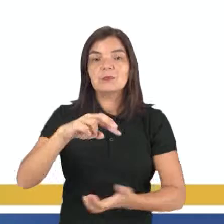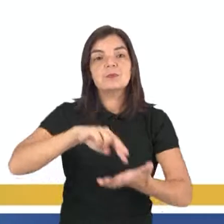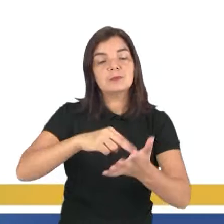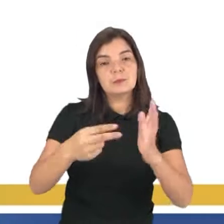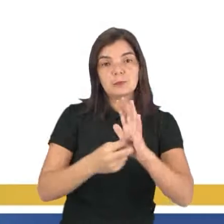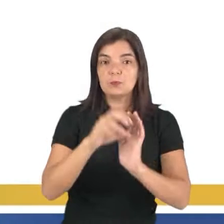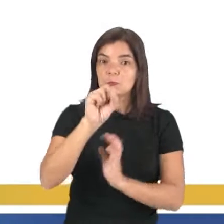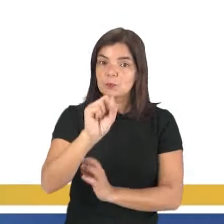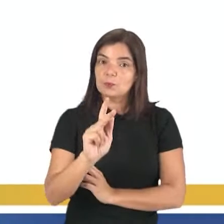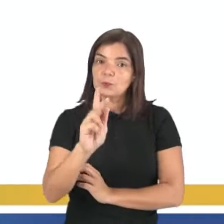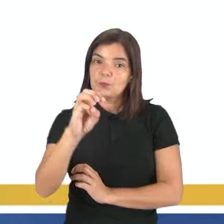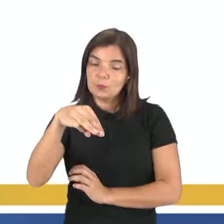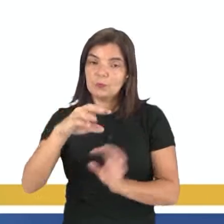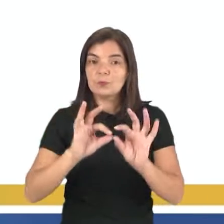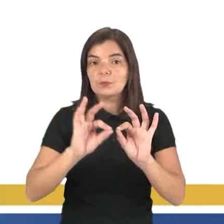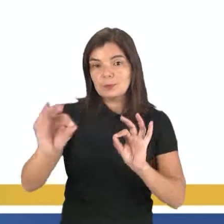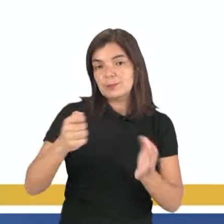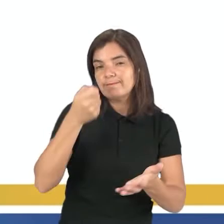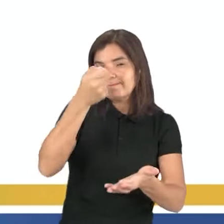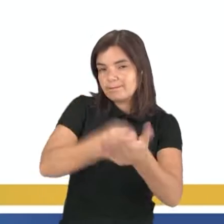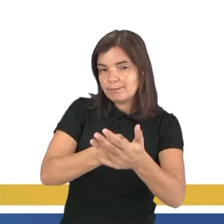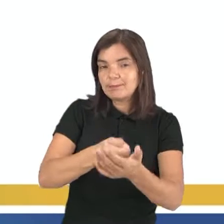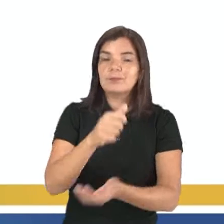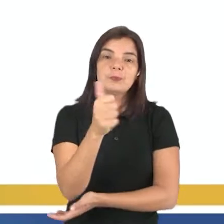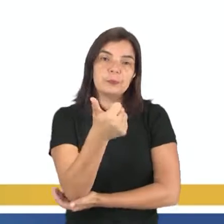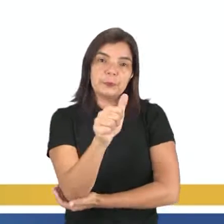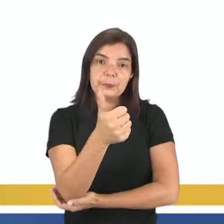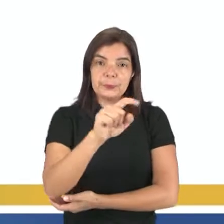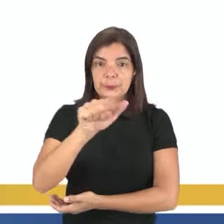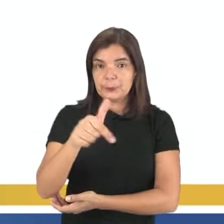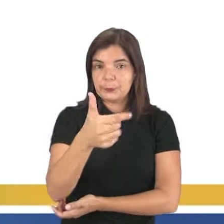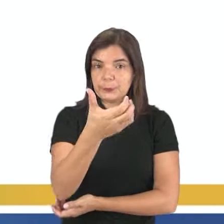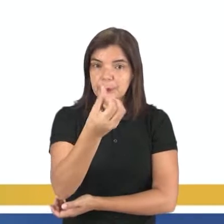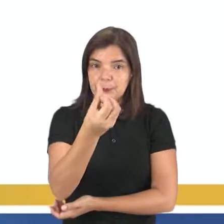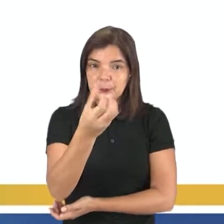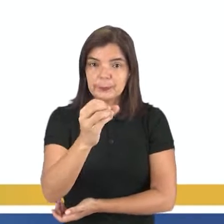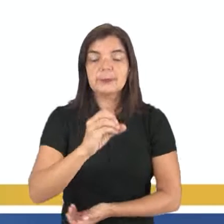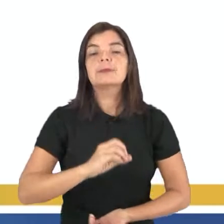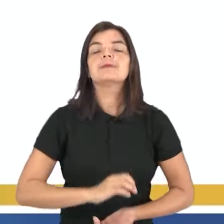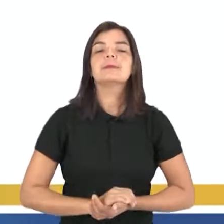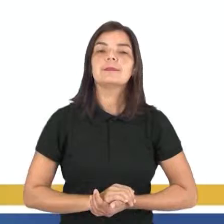8 quilômetros percorre, gasta-se, né? O valor da corrida fica R$